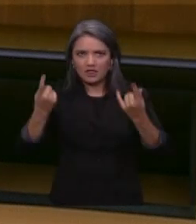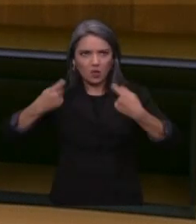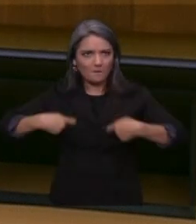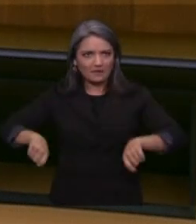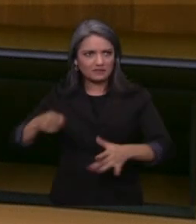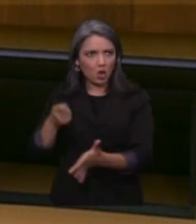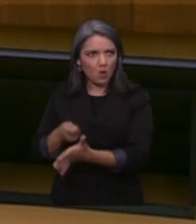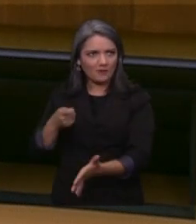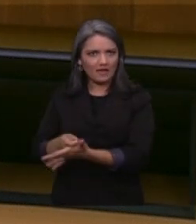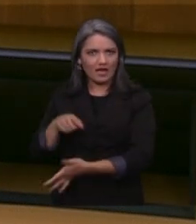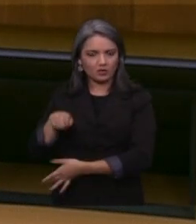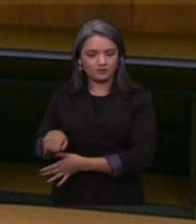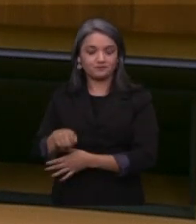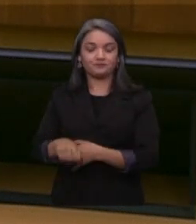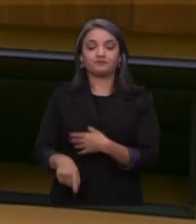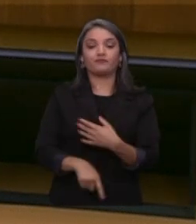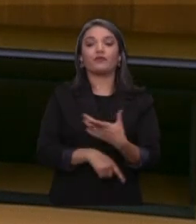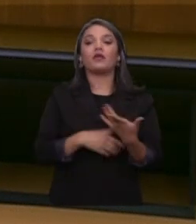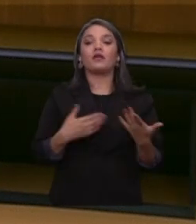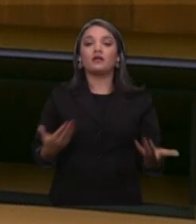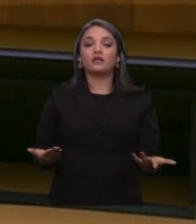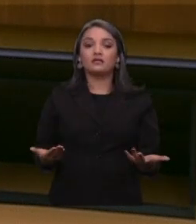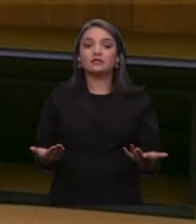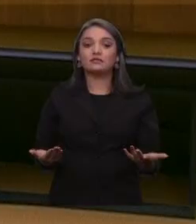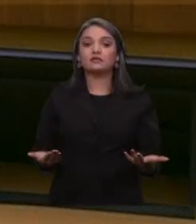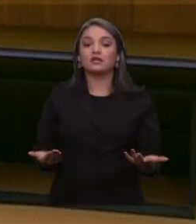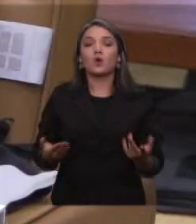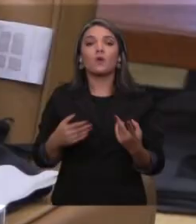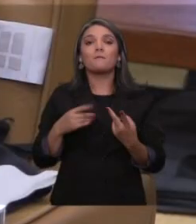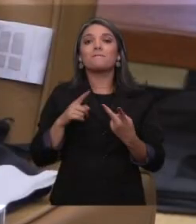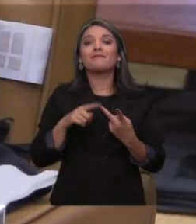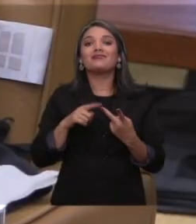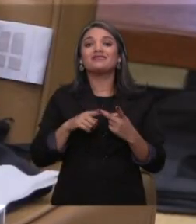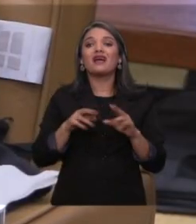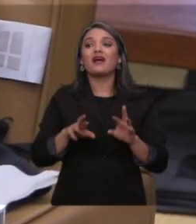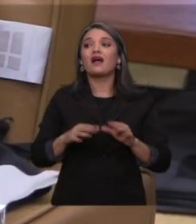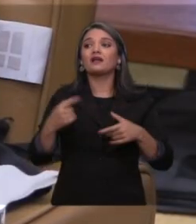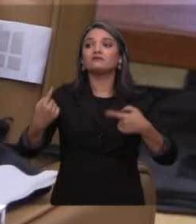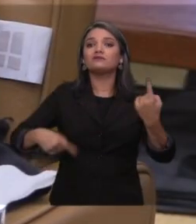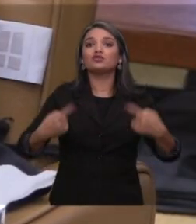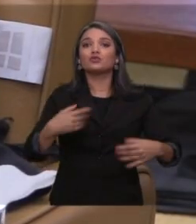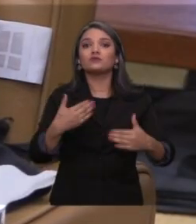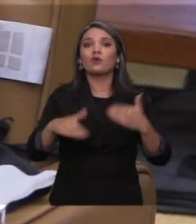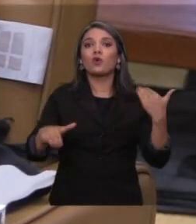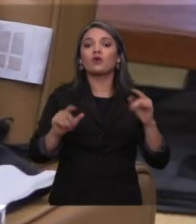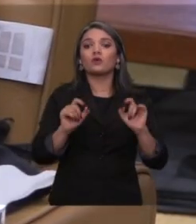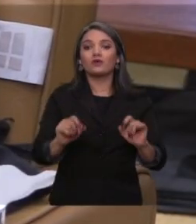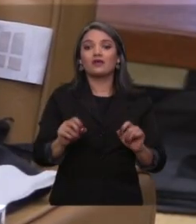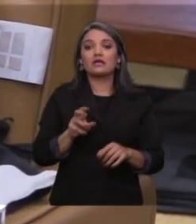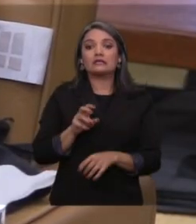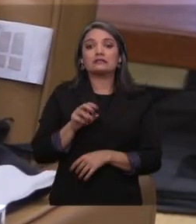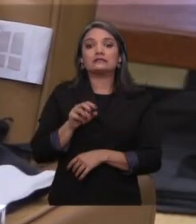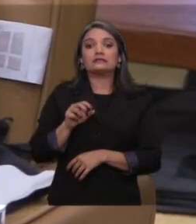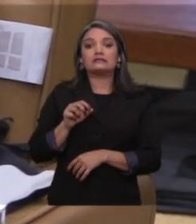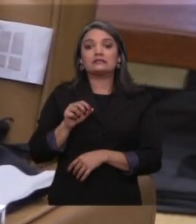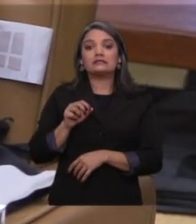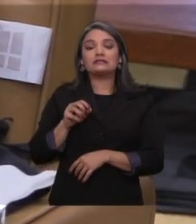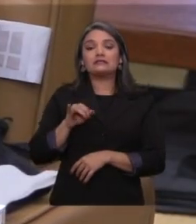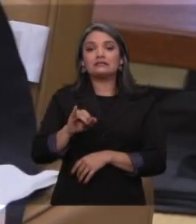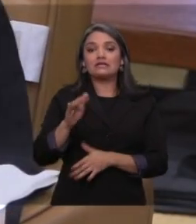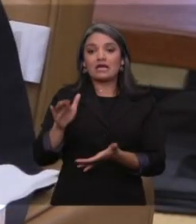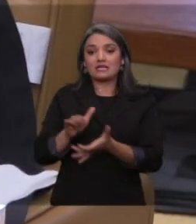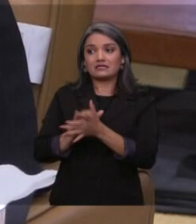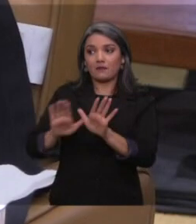Aonde nasceu e se instalou e está presente até agora a divergência. Se a separação judicial subsiste ou não como